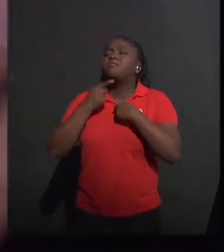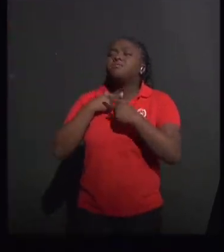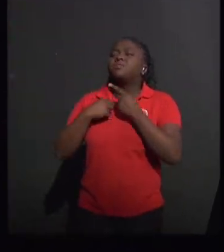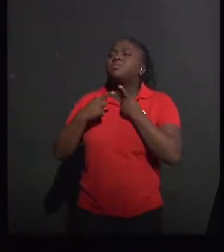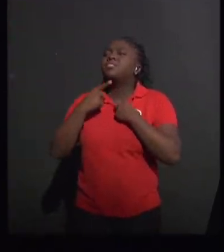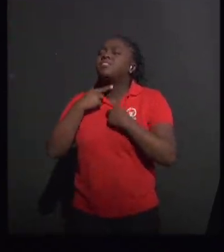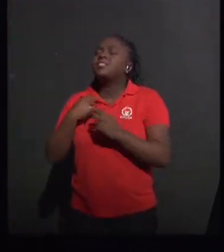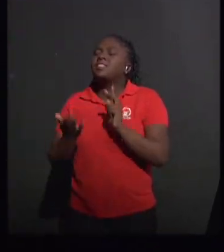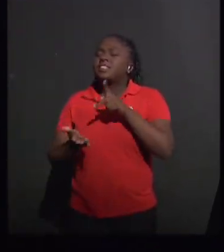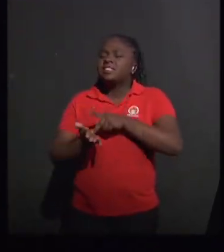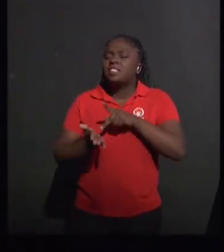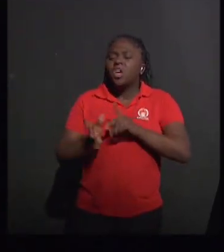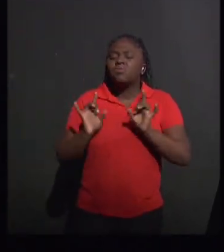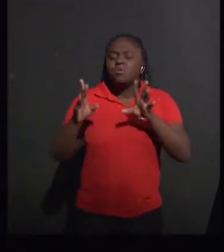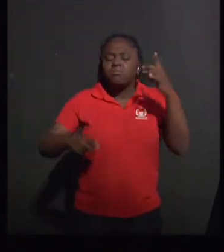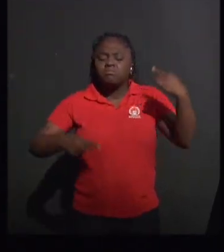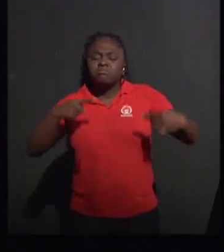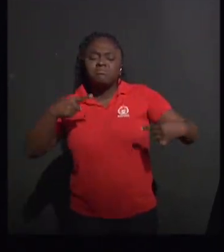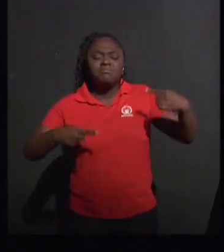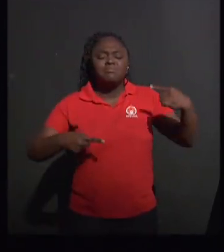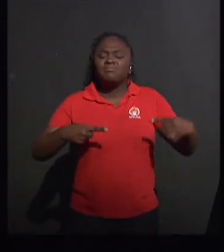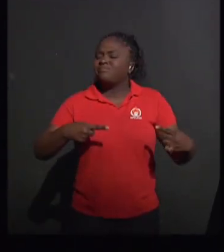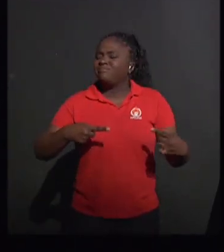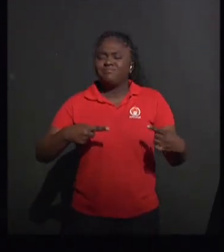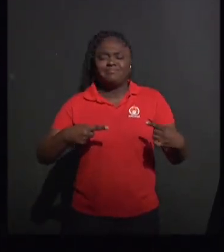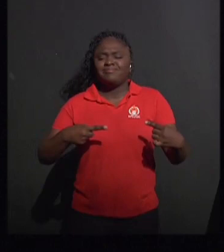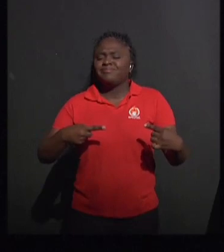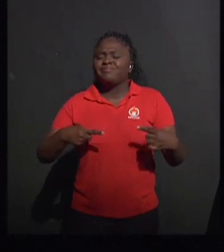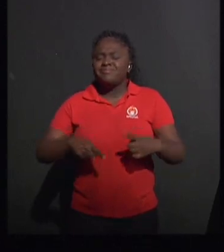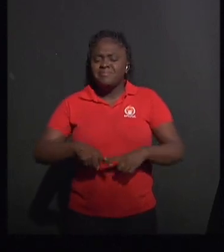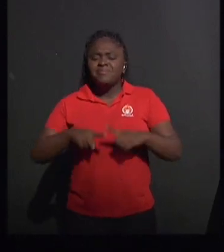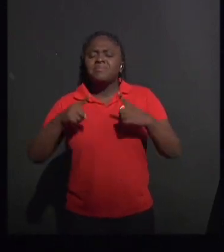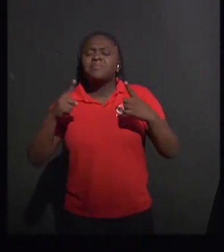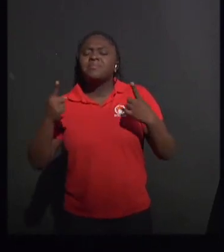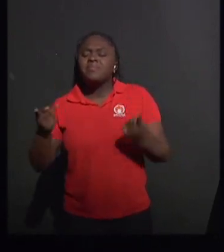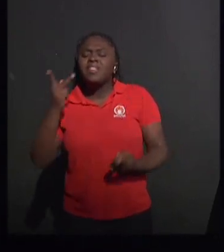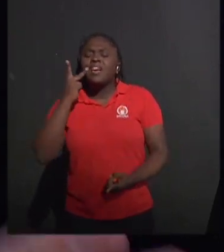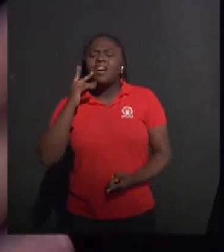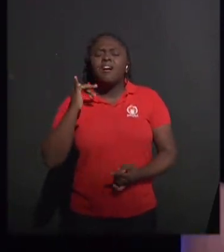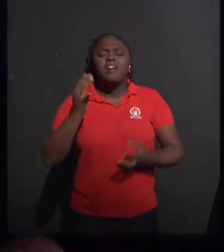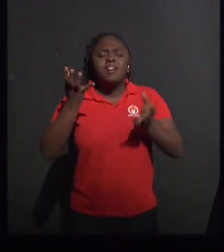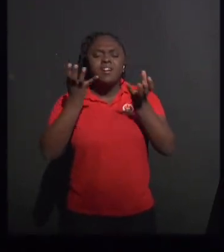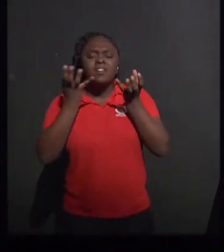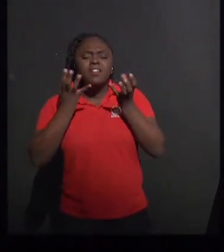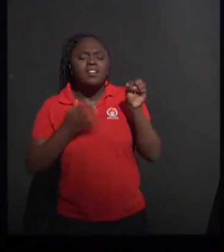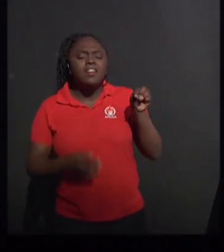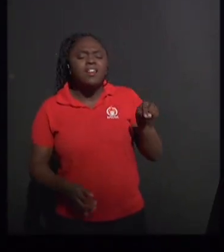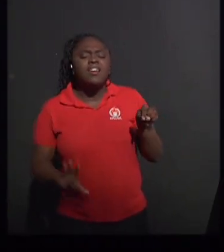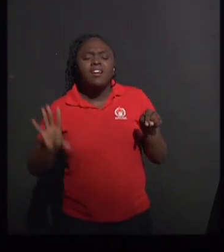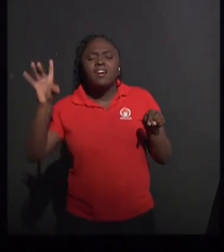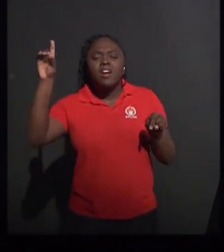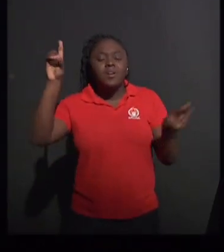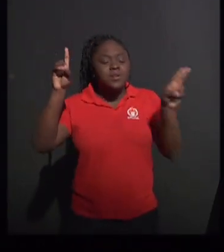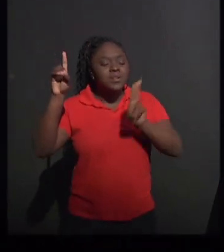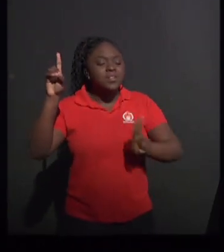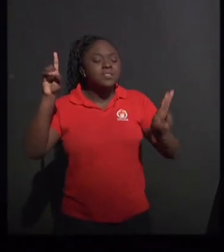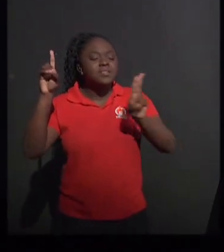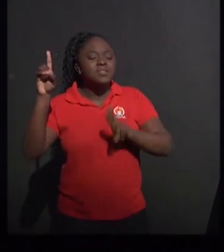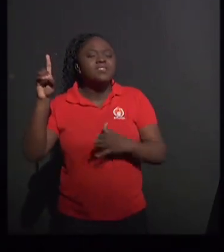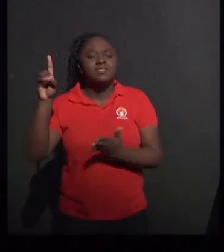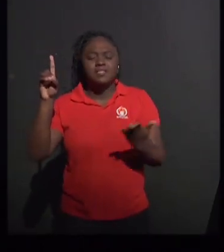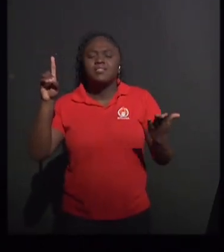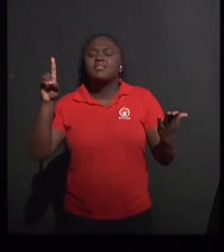não política simplesmente. Mas, ó Pai, queremos vê-los, ó Pai, como instrumentos em Tuas mãos,